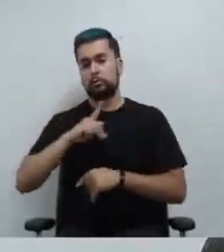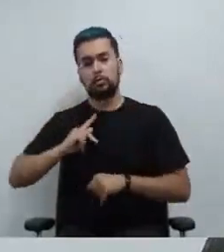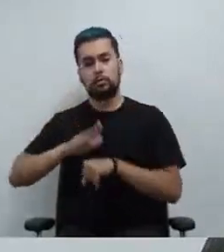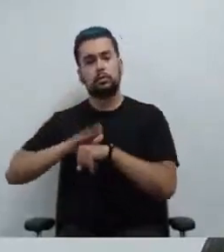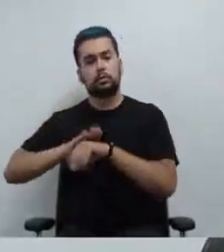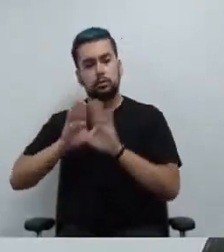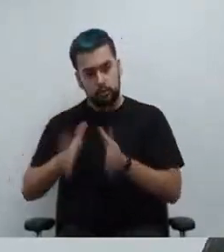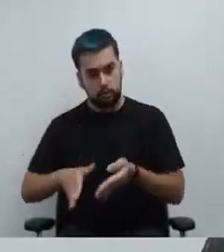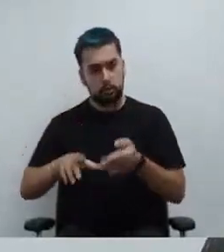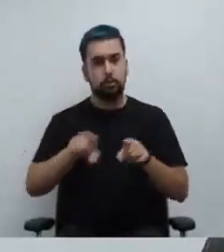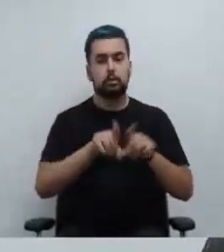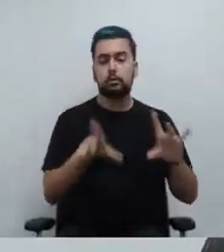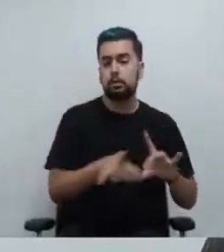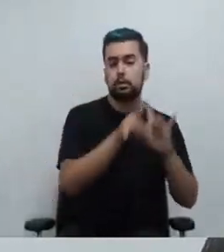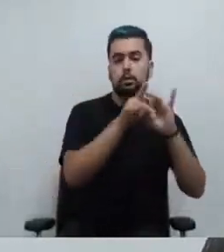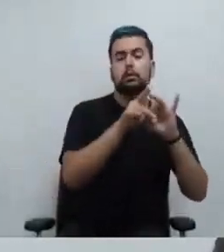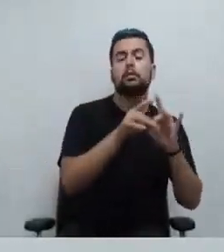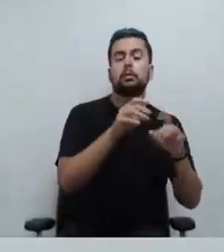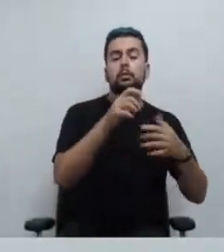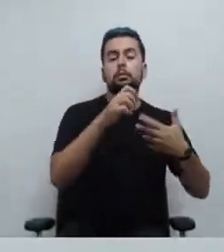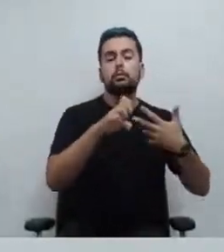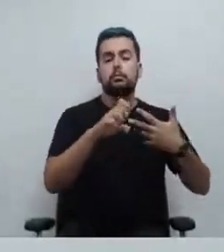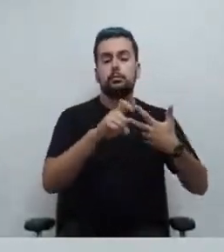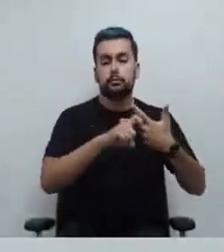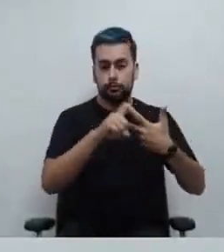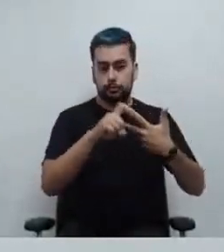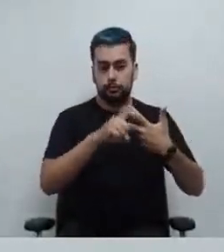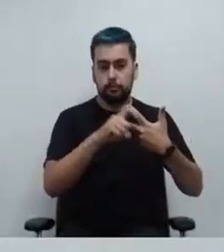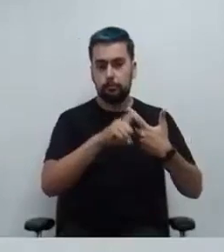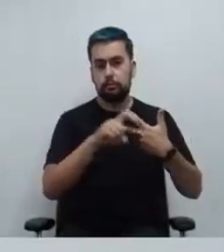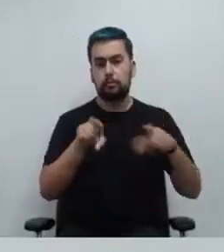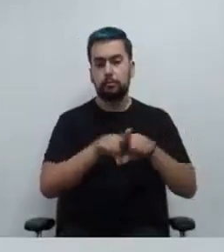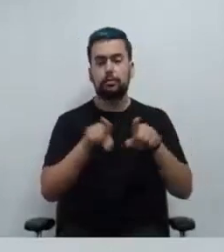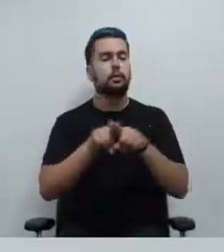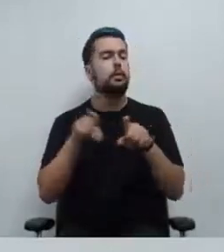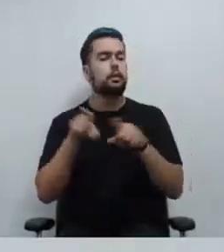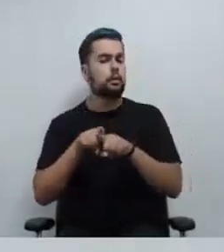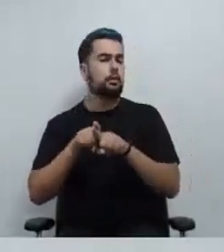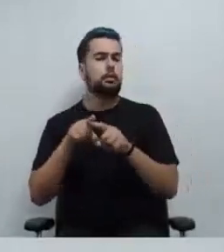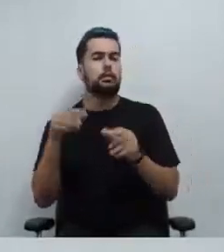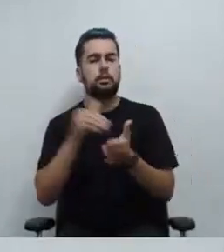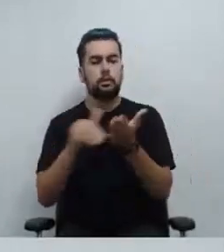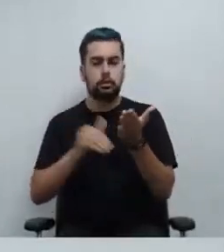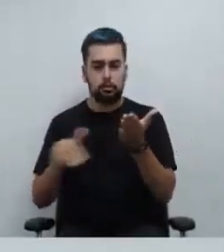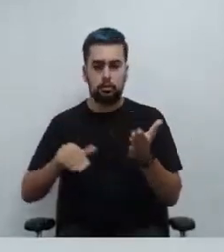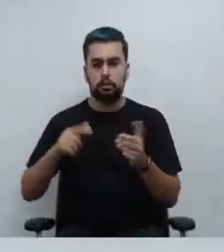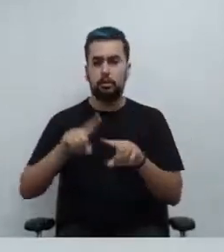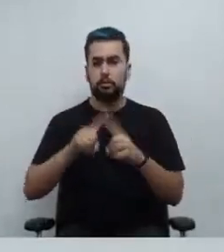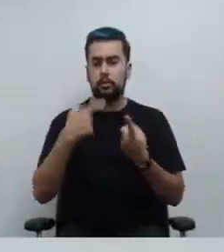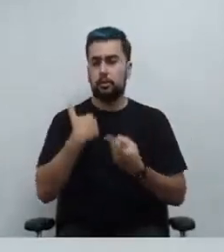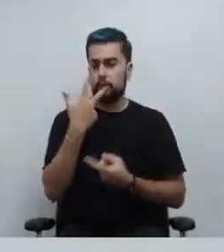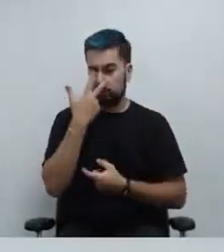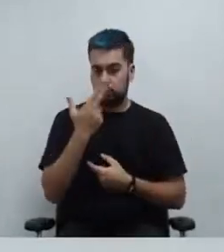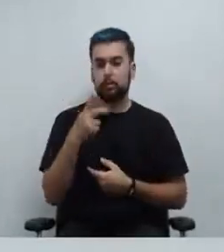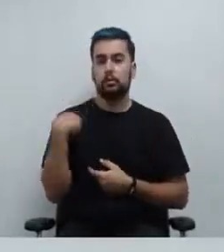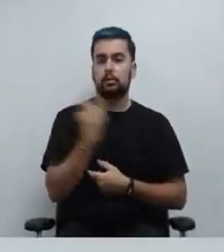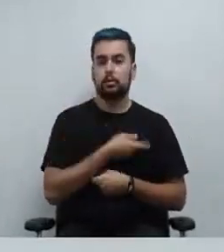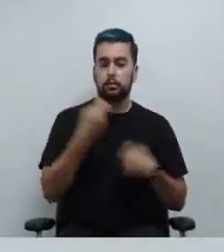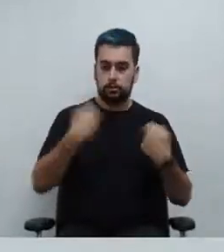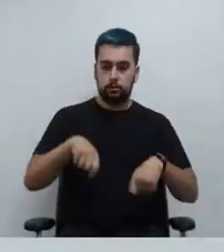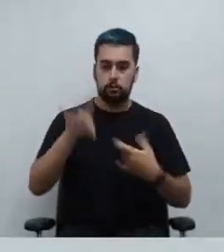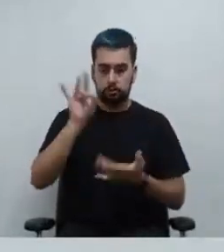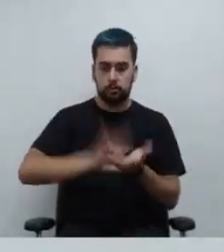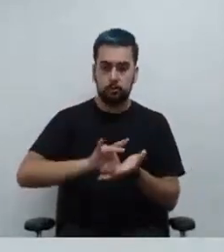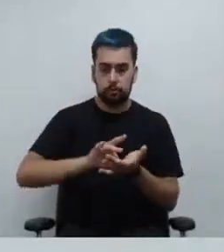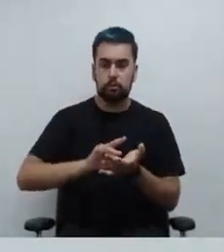envolver o executivo com a secretaria, enfim. Mas eu acho que nós precisamos, de